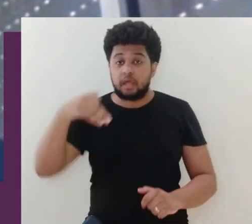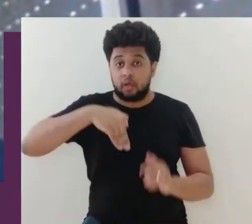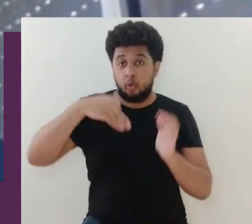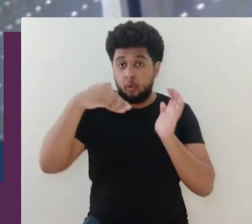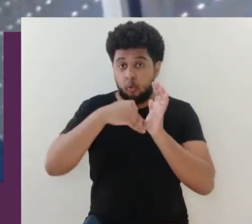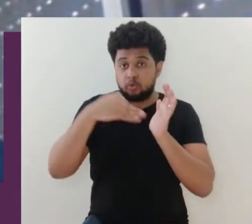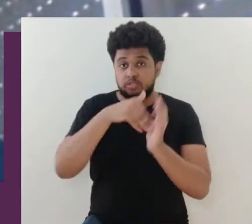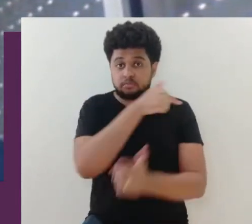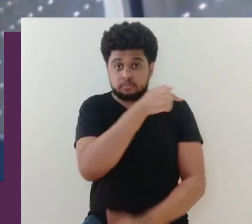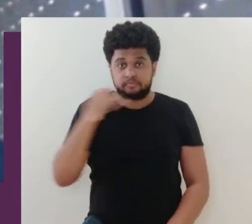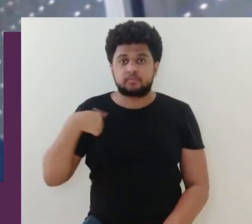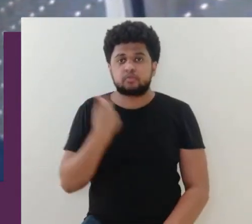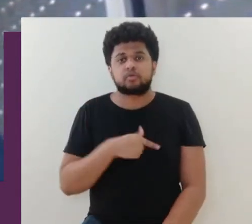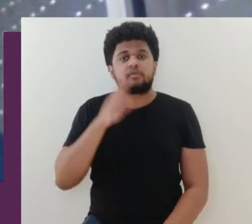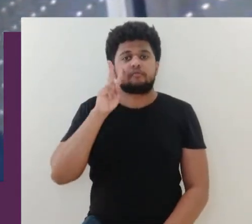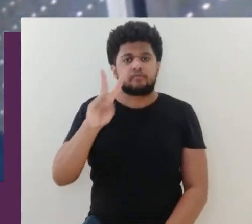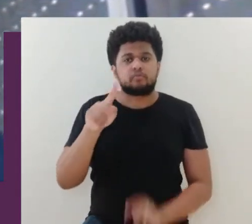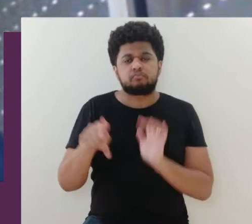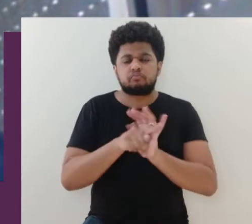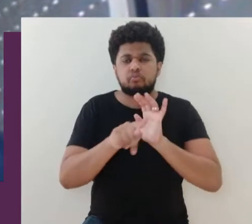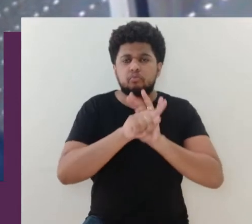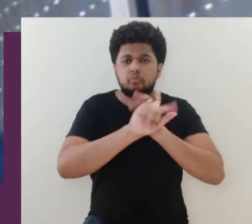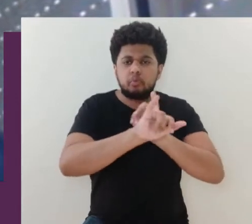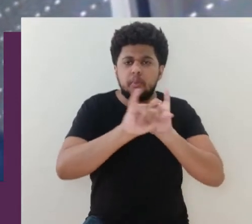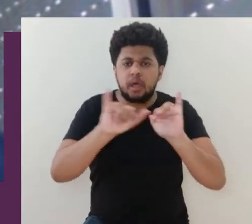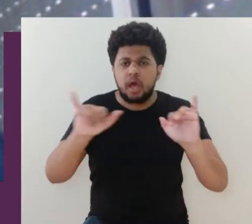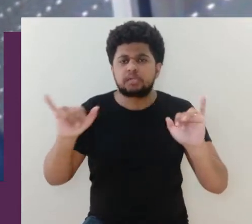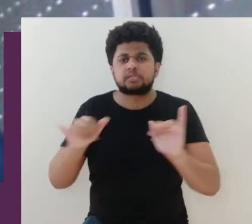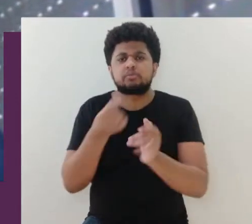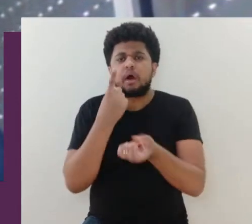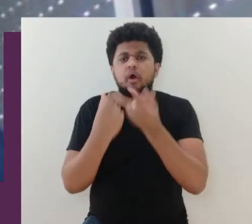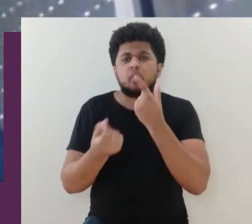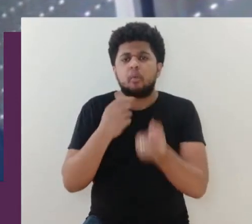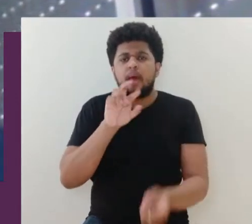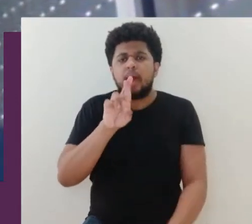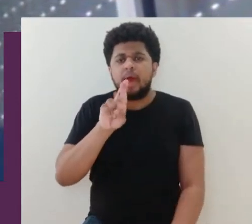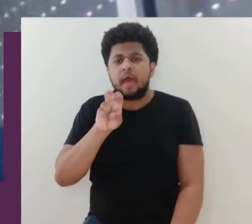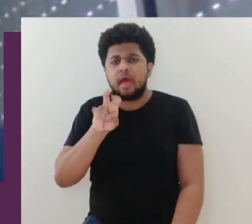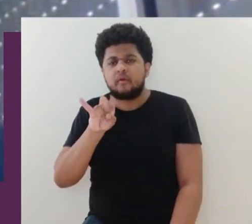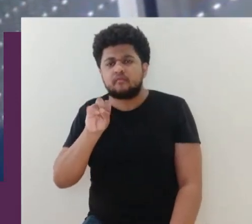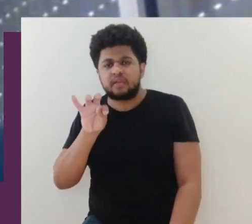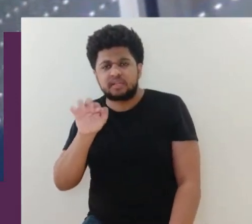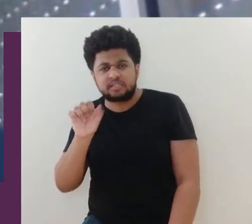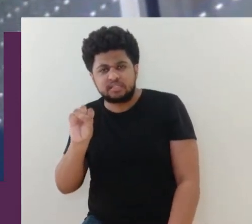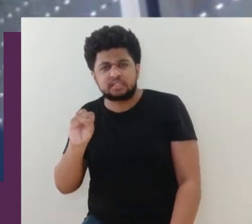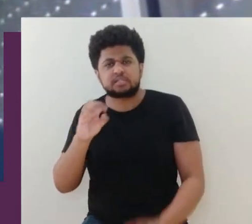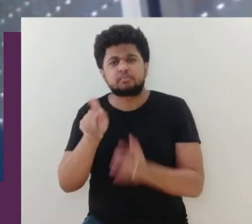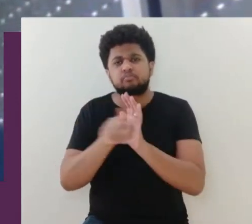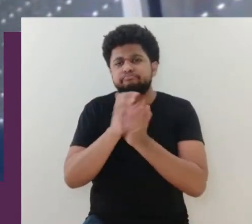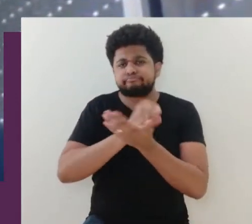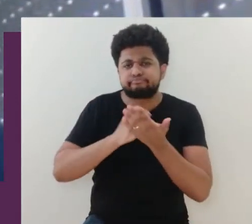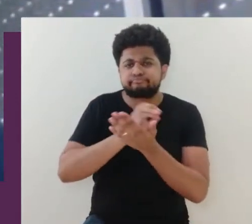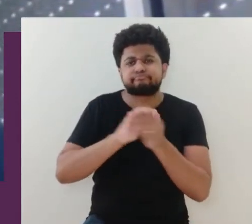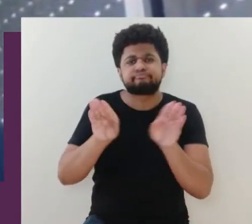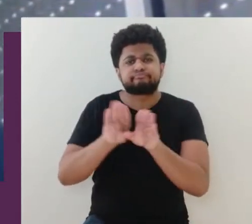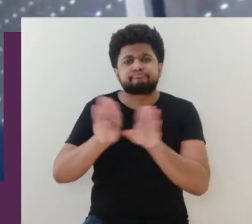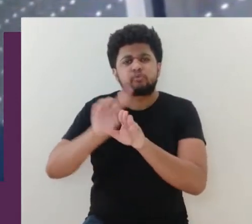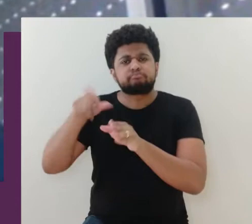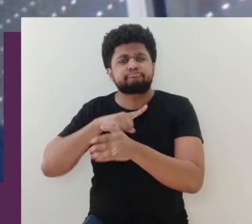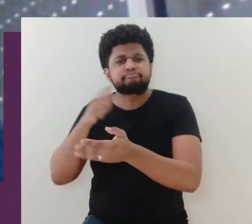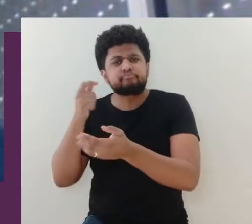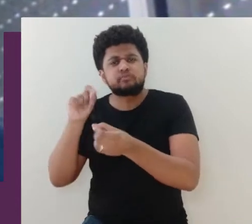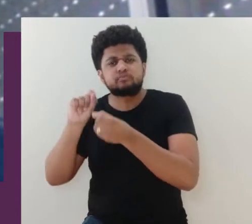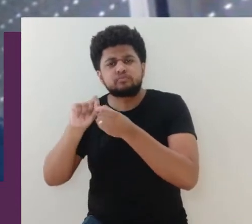semana, a gente viu essas publicações, né? Algumas em revistas científicas, outras nas suas